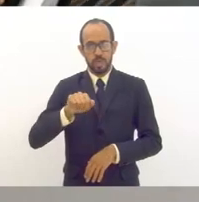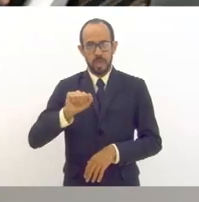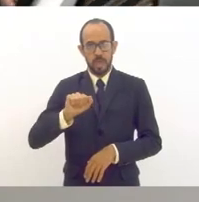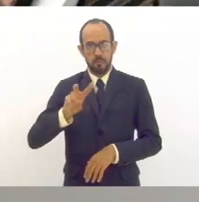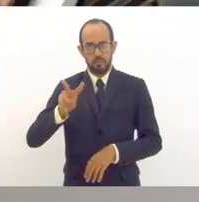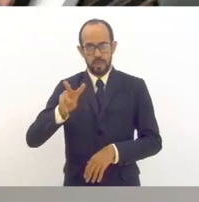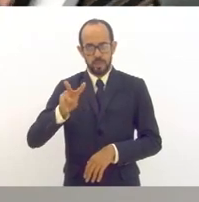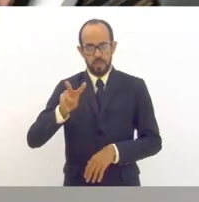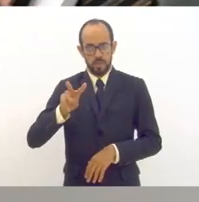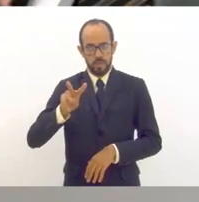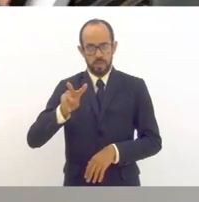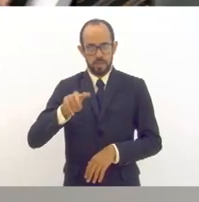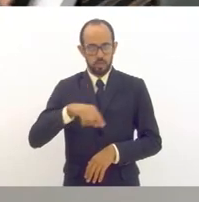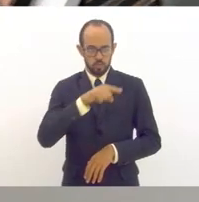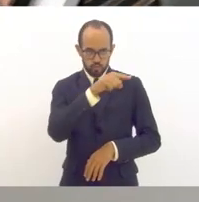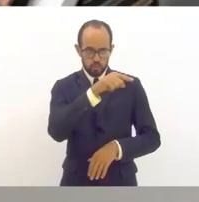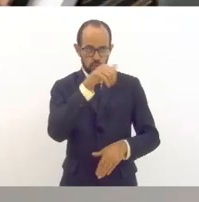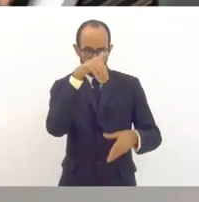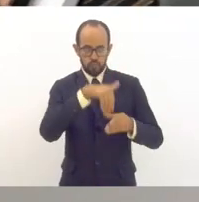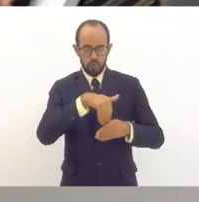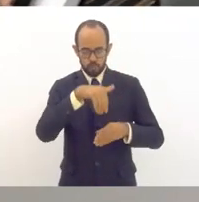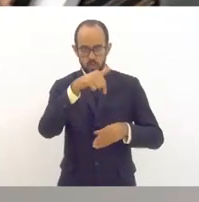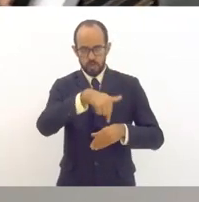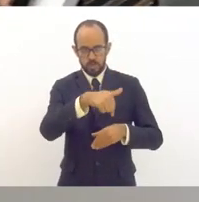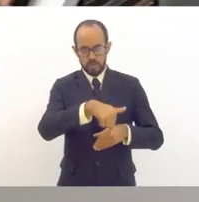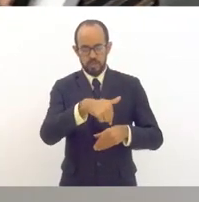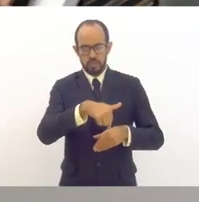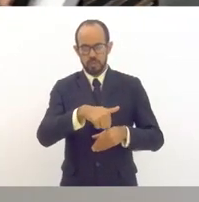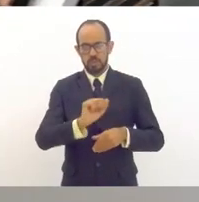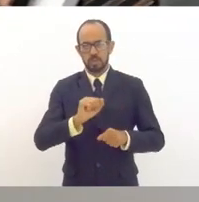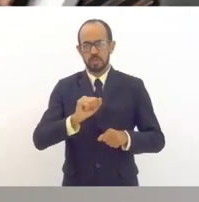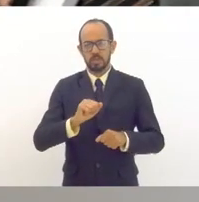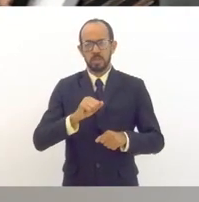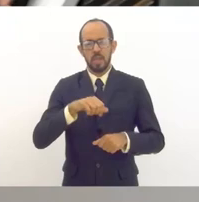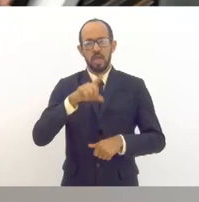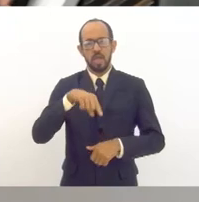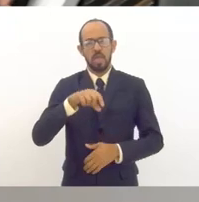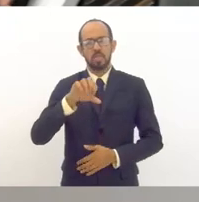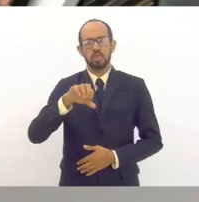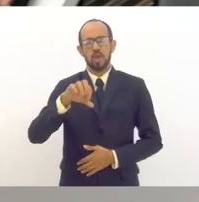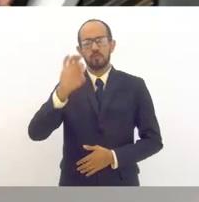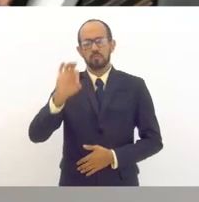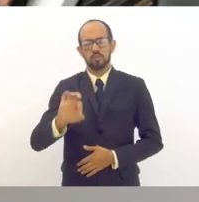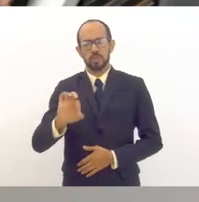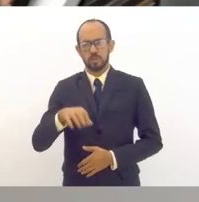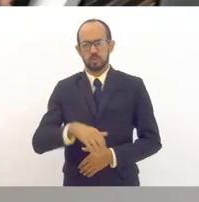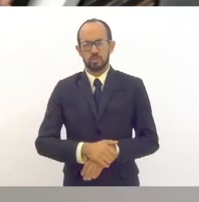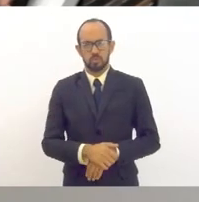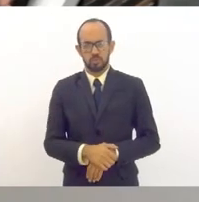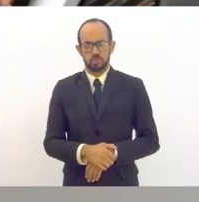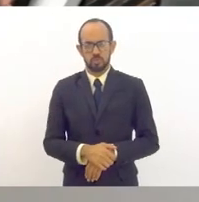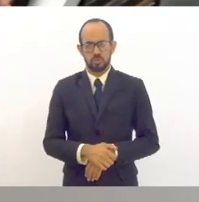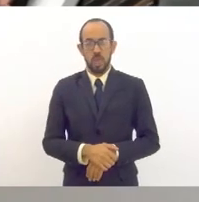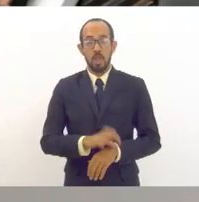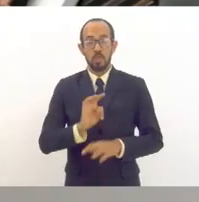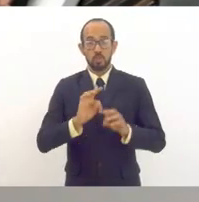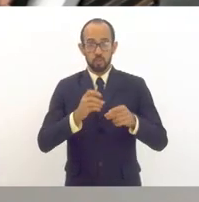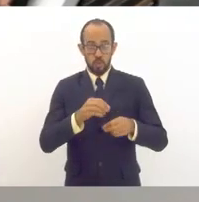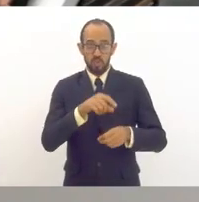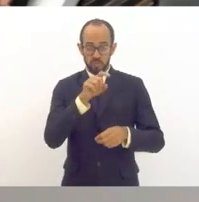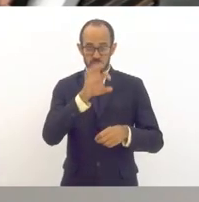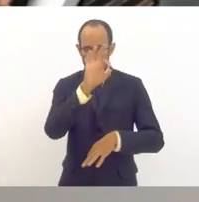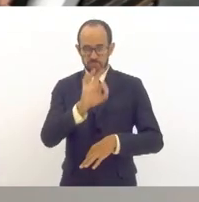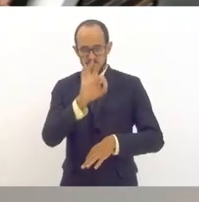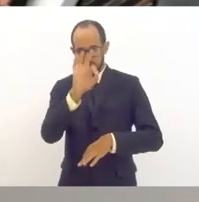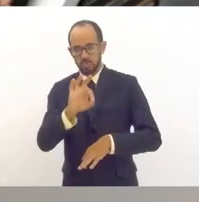o senhor votou aqui salvo erro de memória tá em 9 e todas essas alíquotas elas